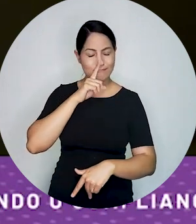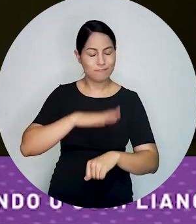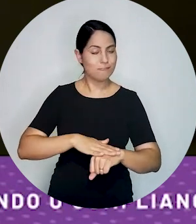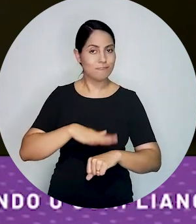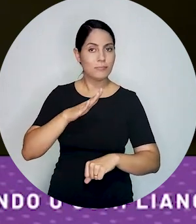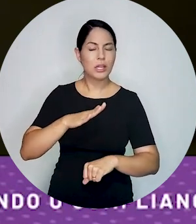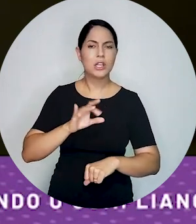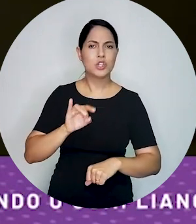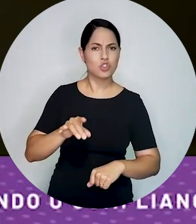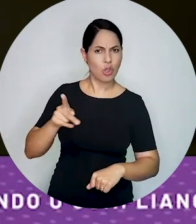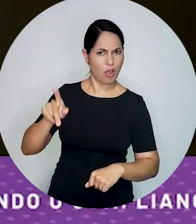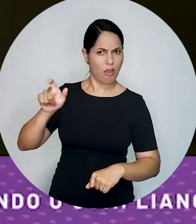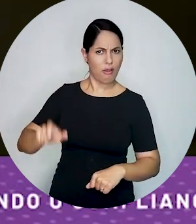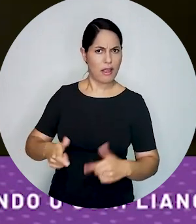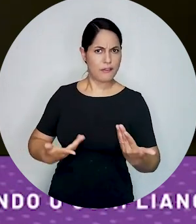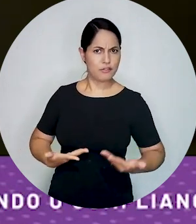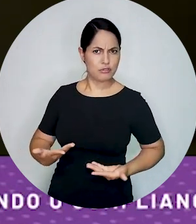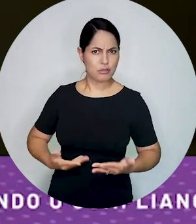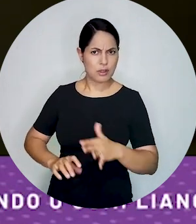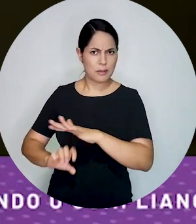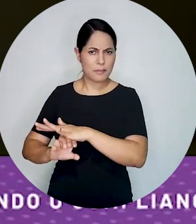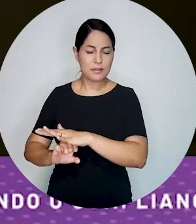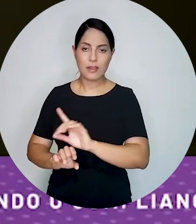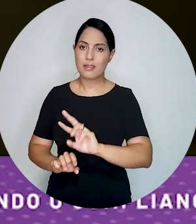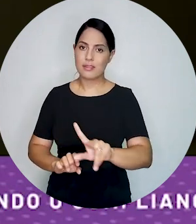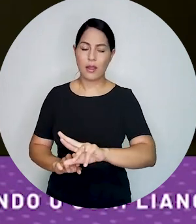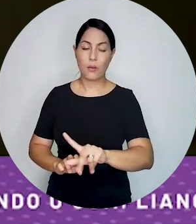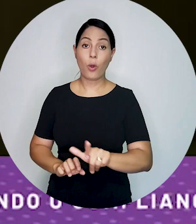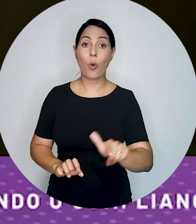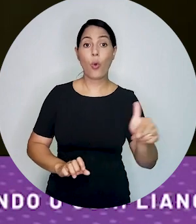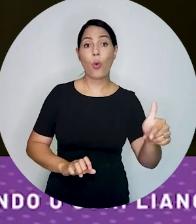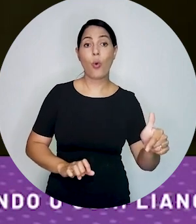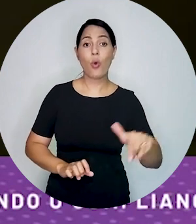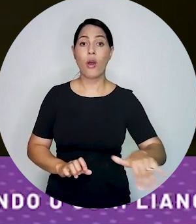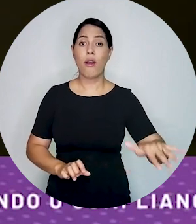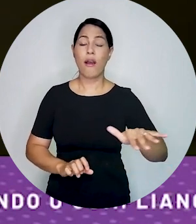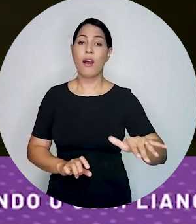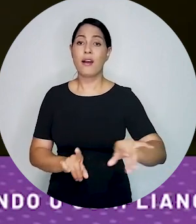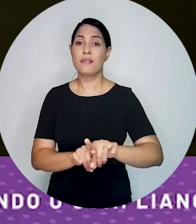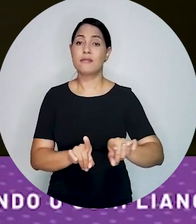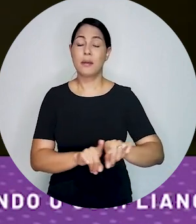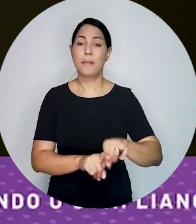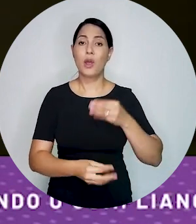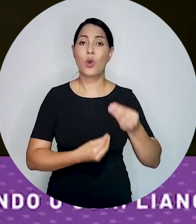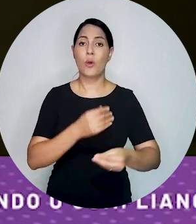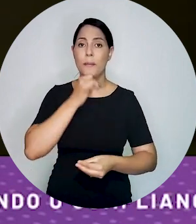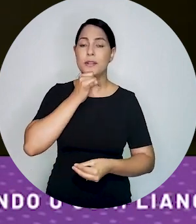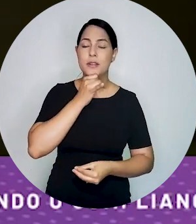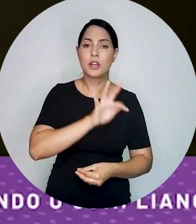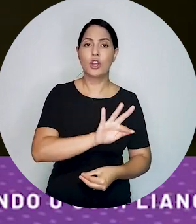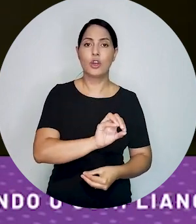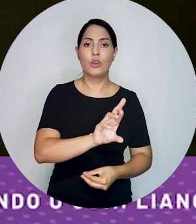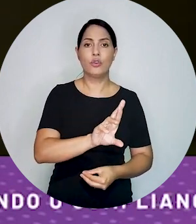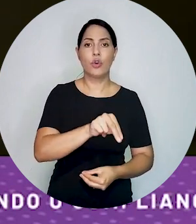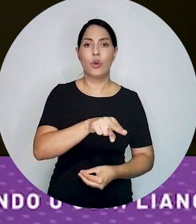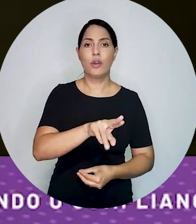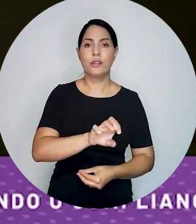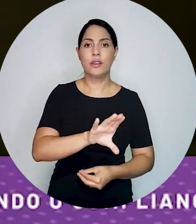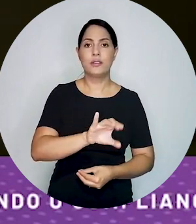só em relação aos funcionários da empresa, mas também aos seus fornecedores. Por isso a importância dessa cultura, não